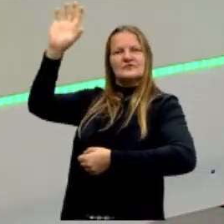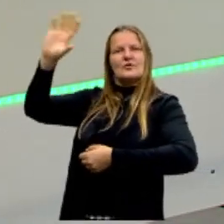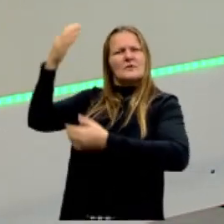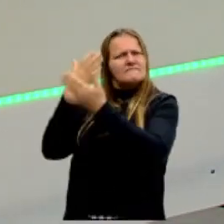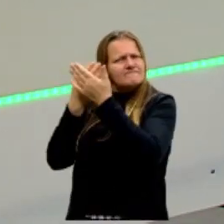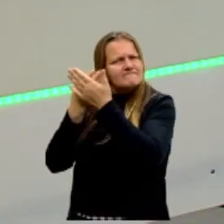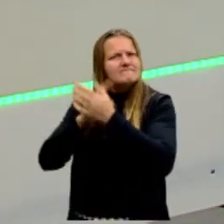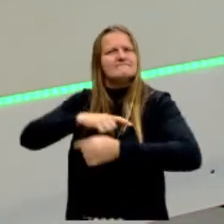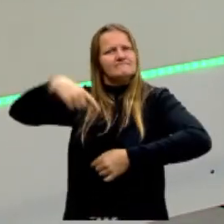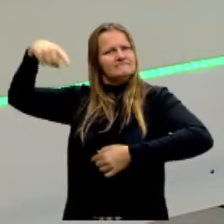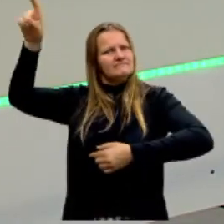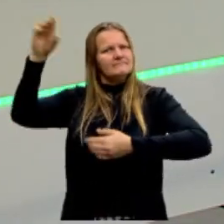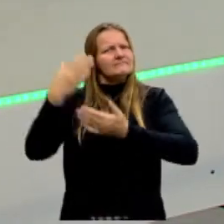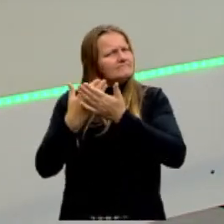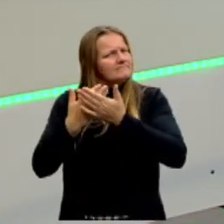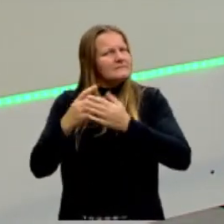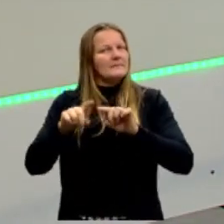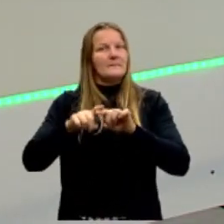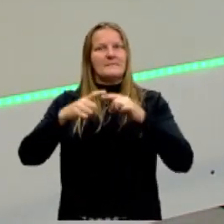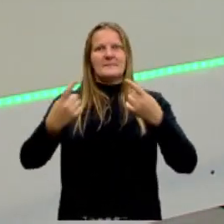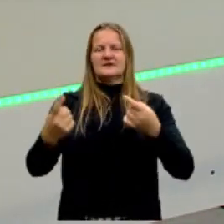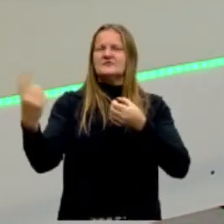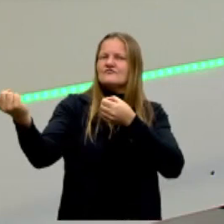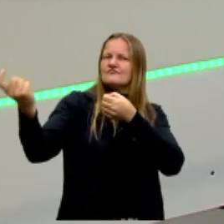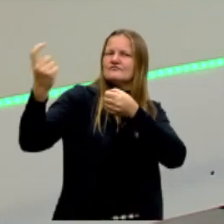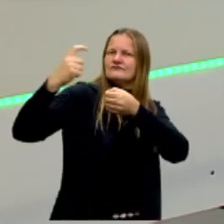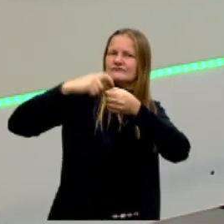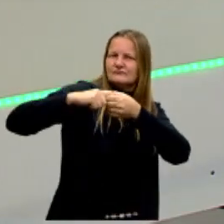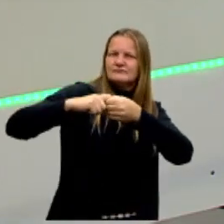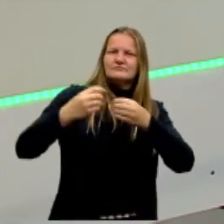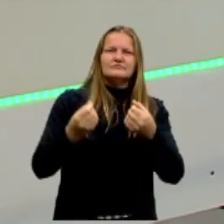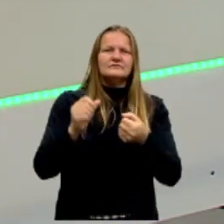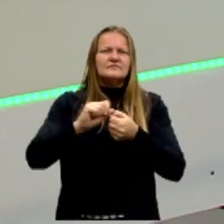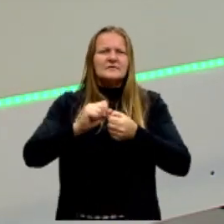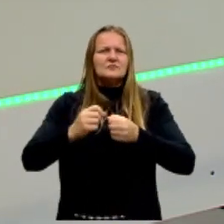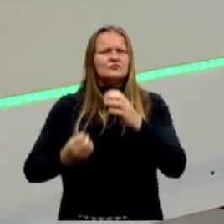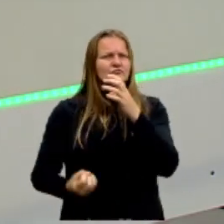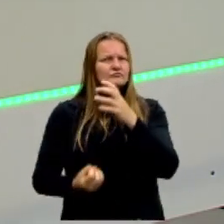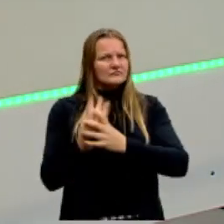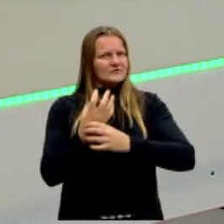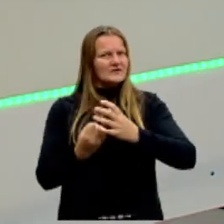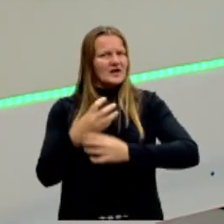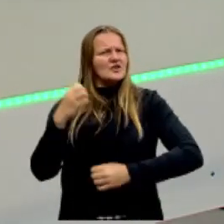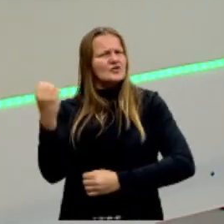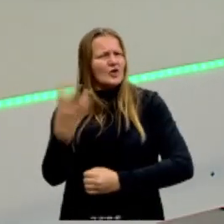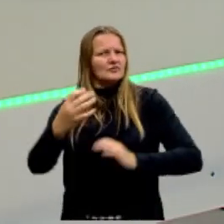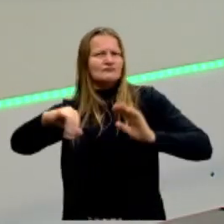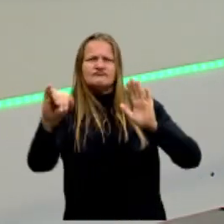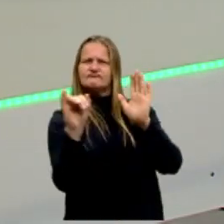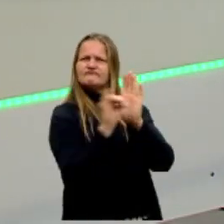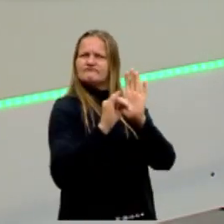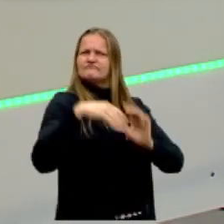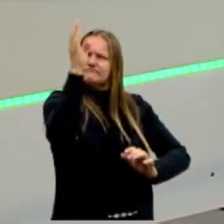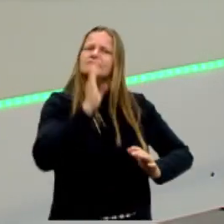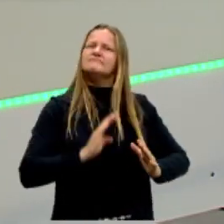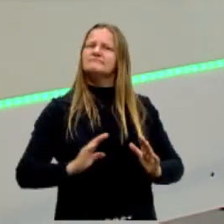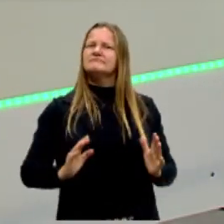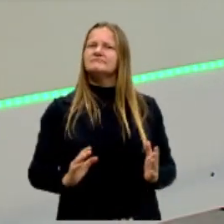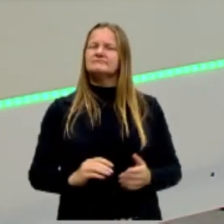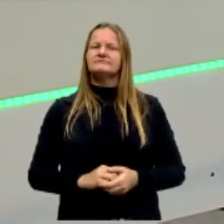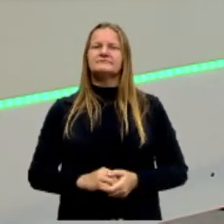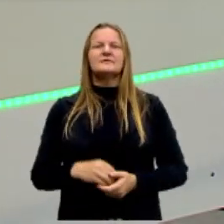vamos lá estudamos voltamos e vamos criar a nossa identidade brasileira